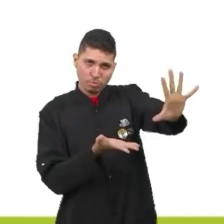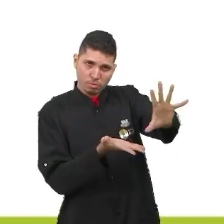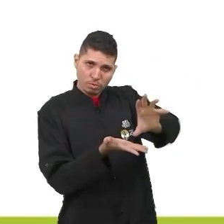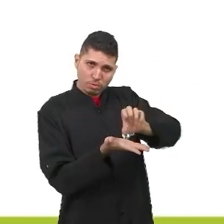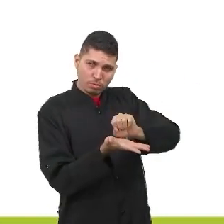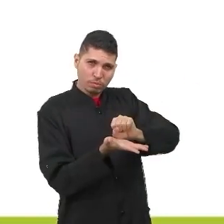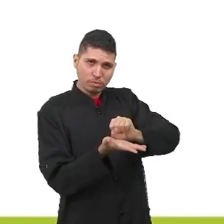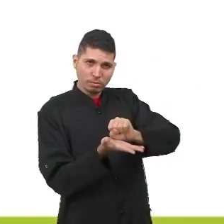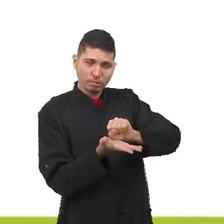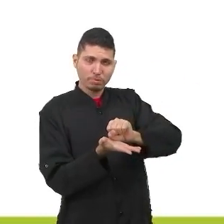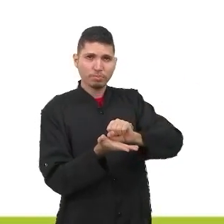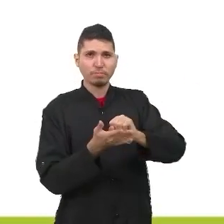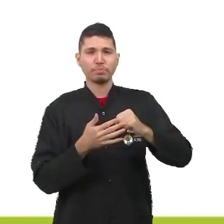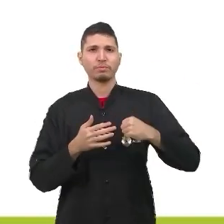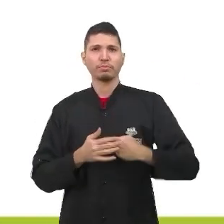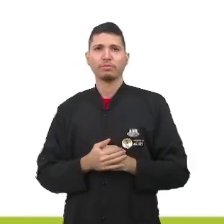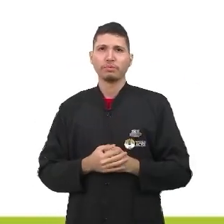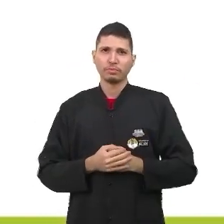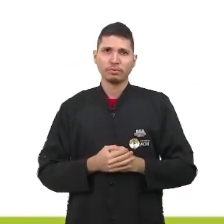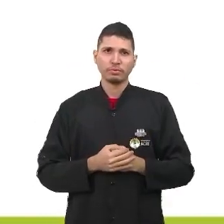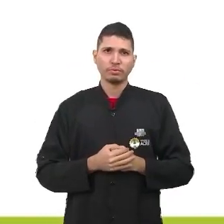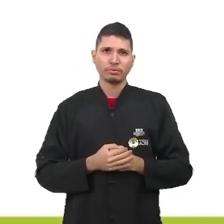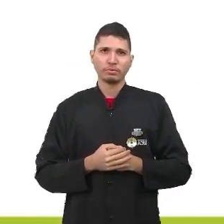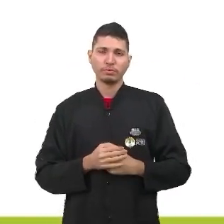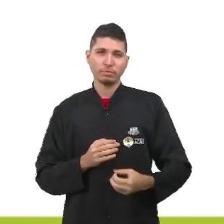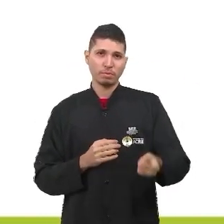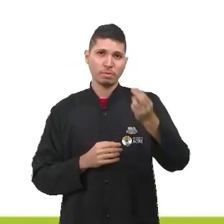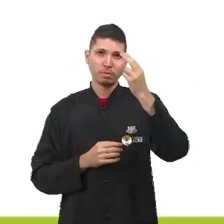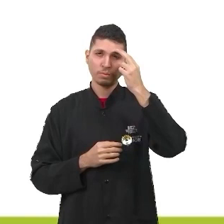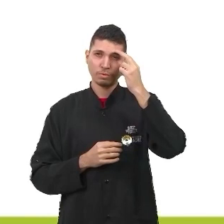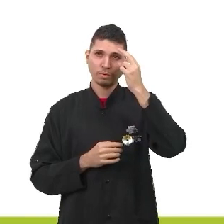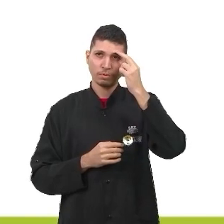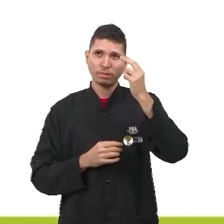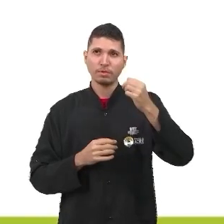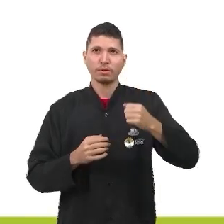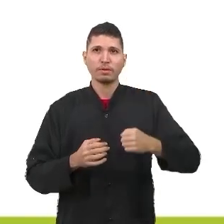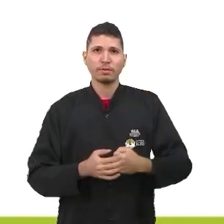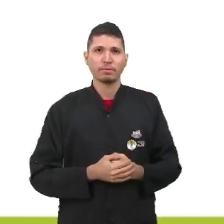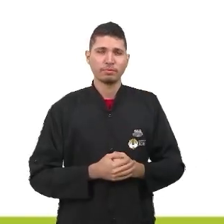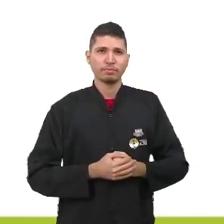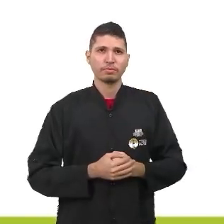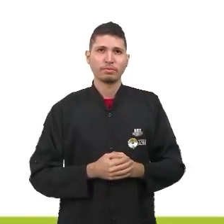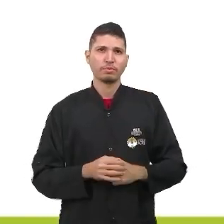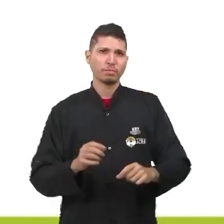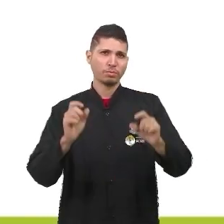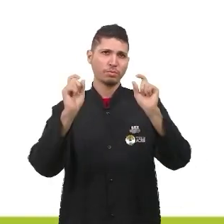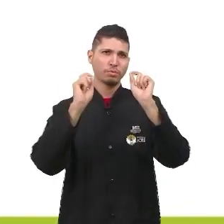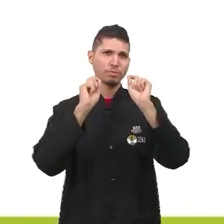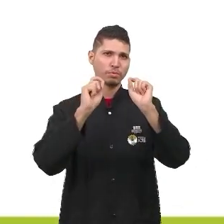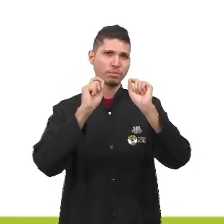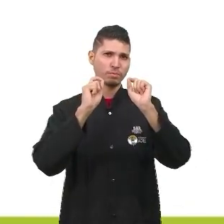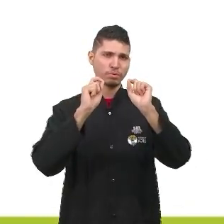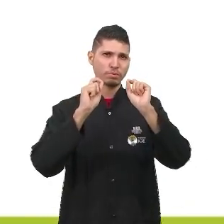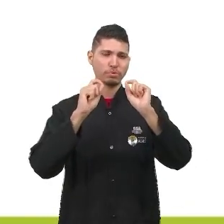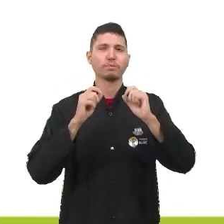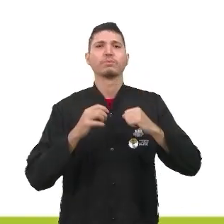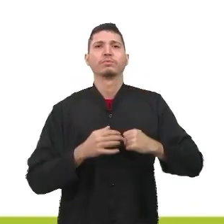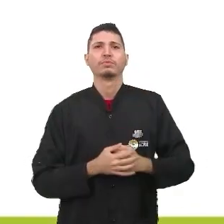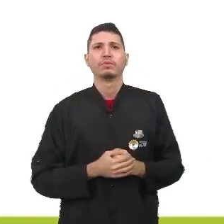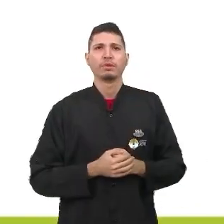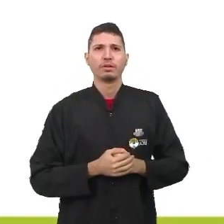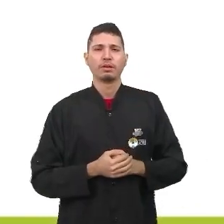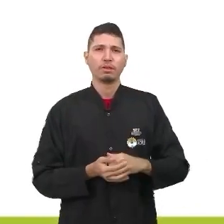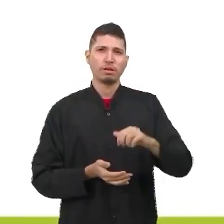cultura própria. Então, o que é antropofagia? Né? É quando é esse ato de devorar,